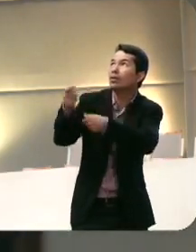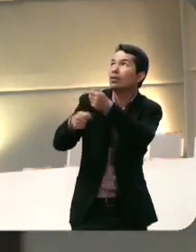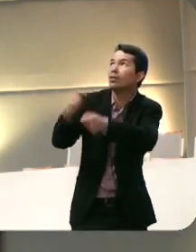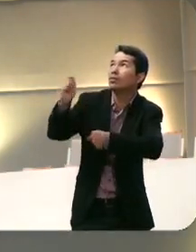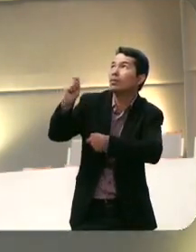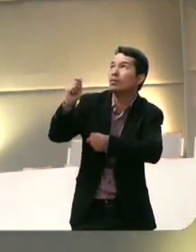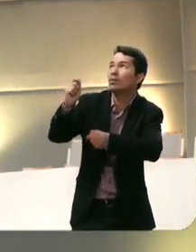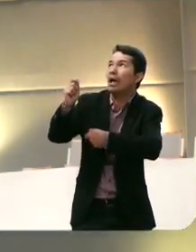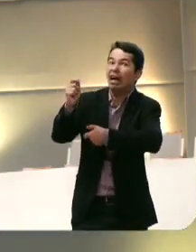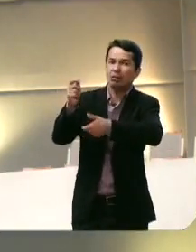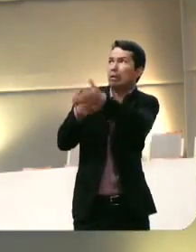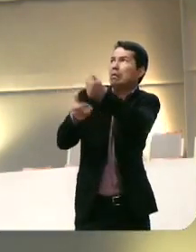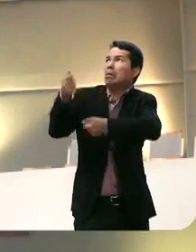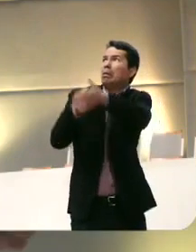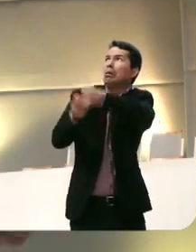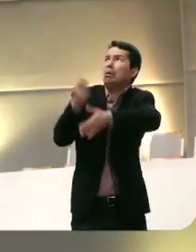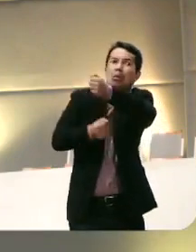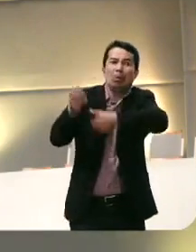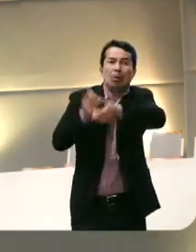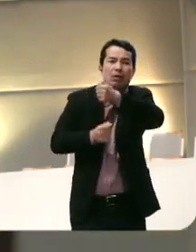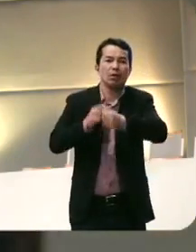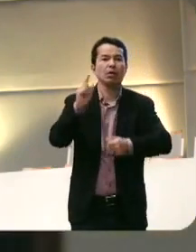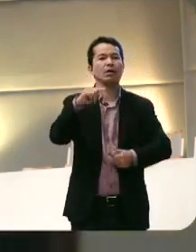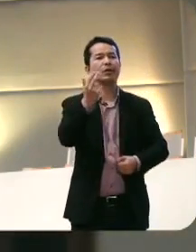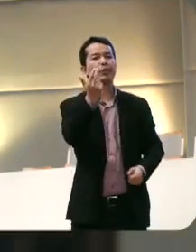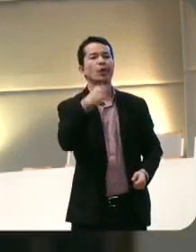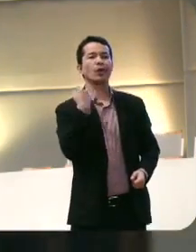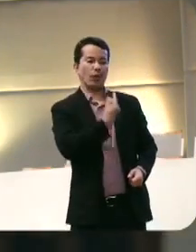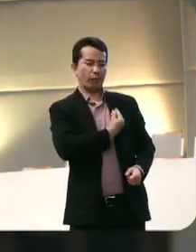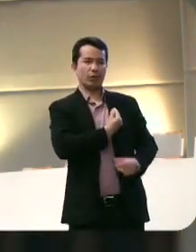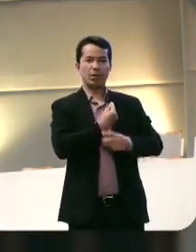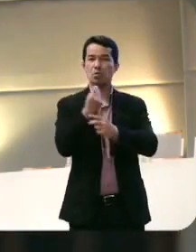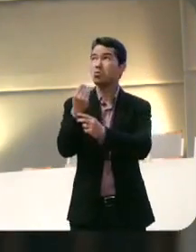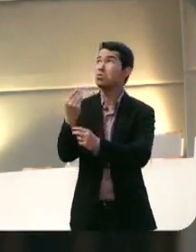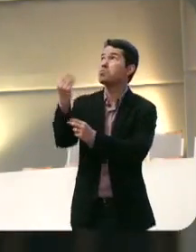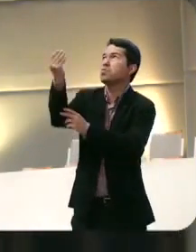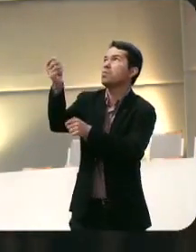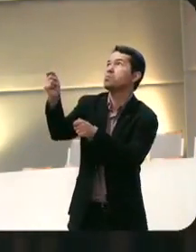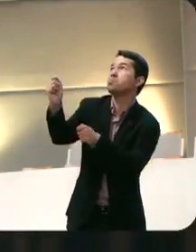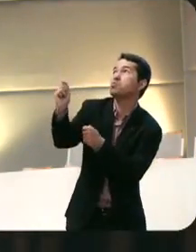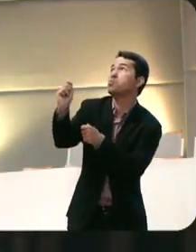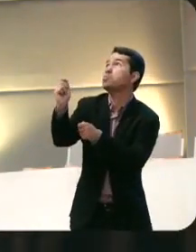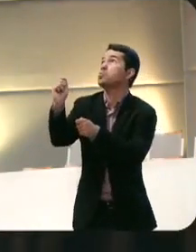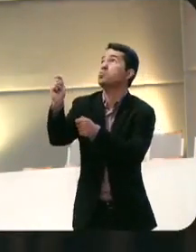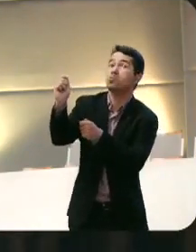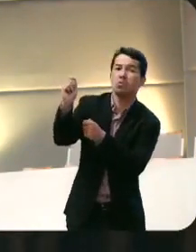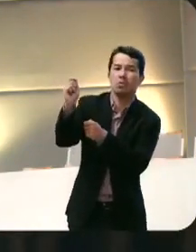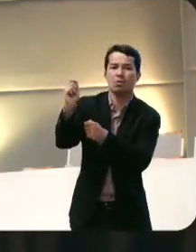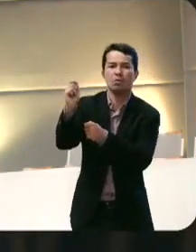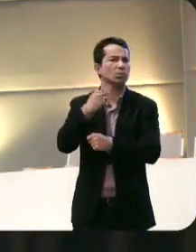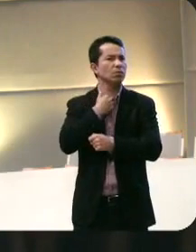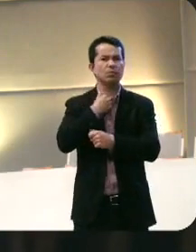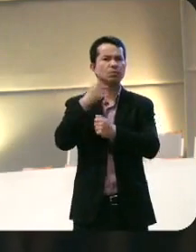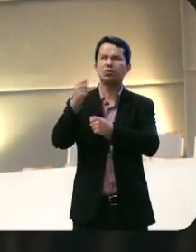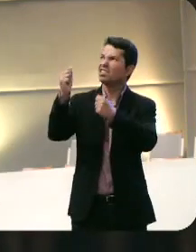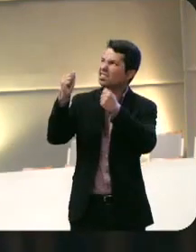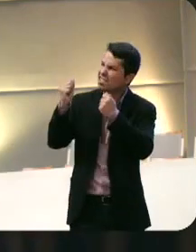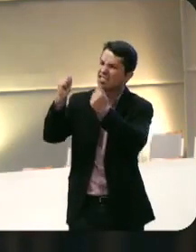Deus já falou para você, hoje em nome de Jesus, se Deus está pedindo para você esse